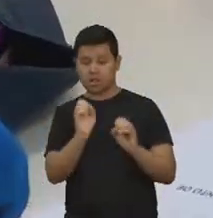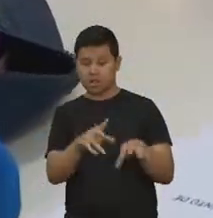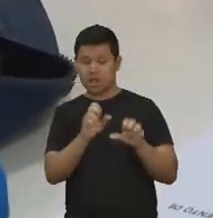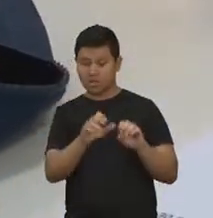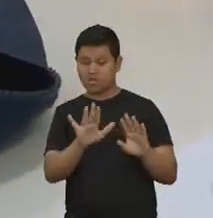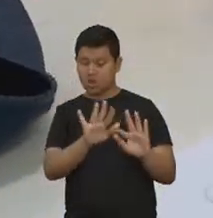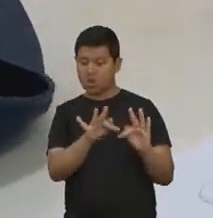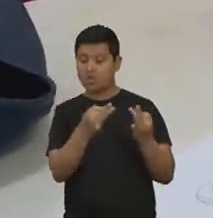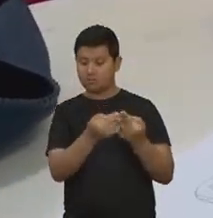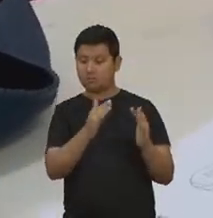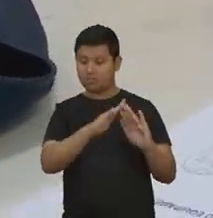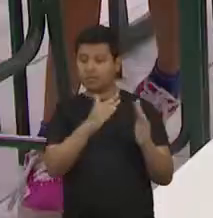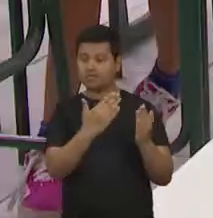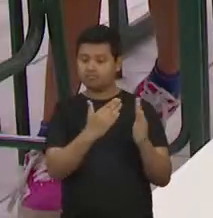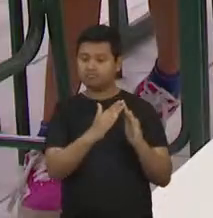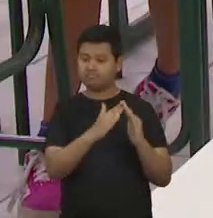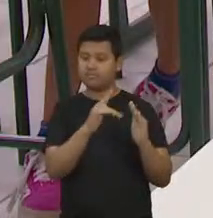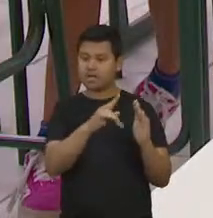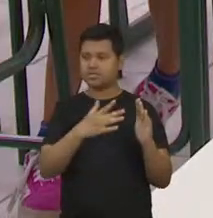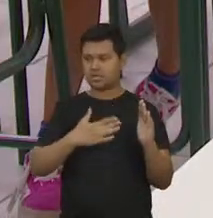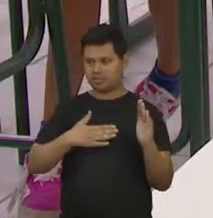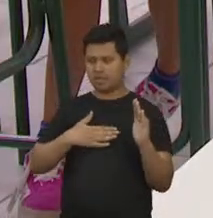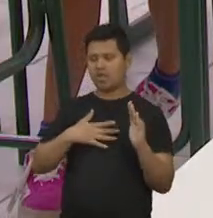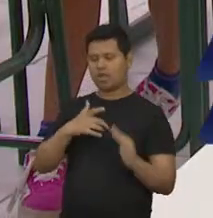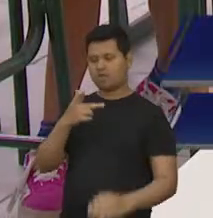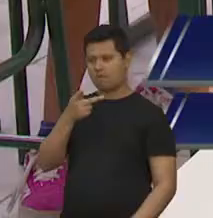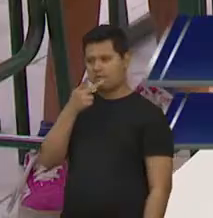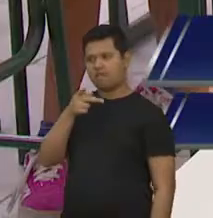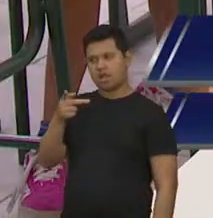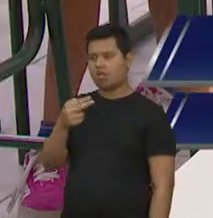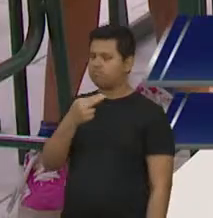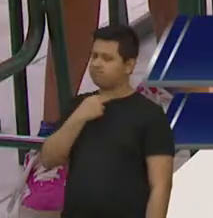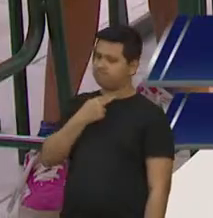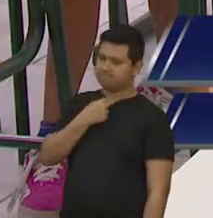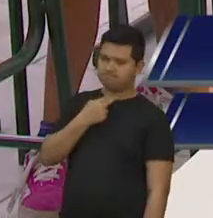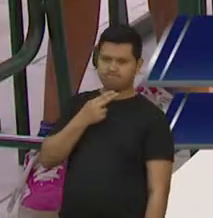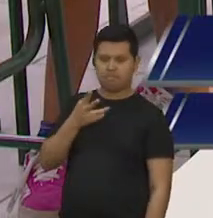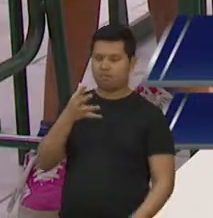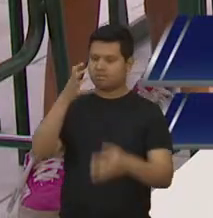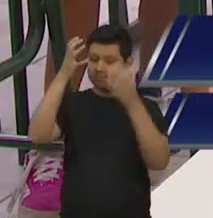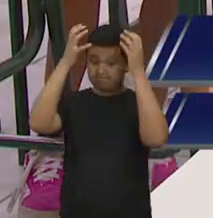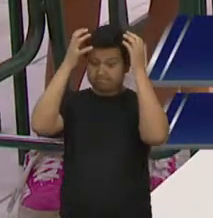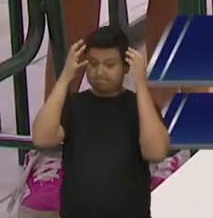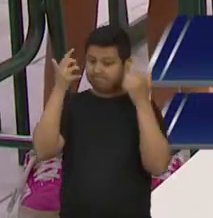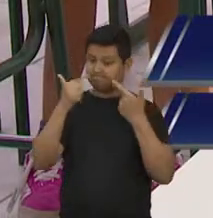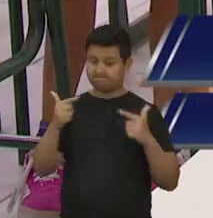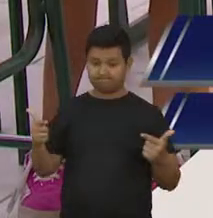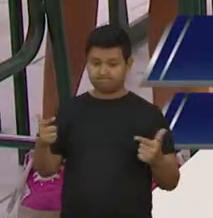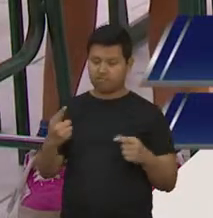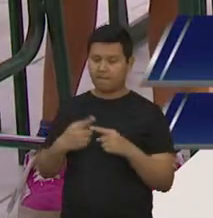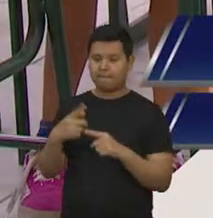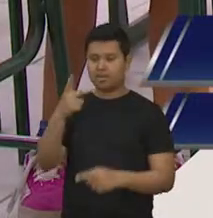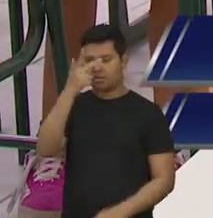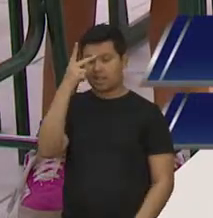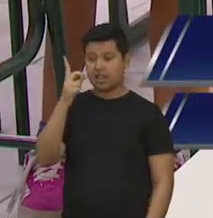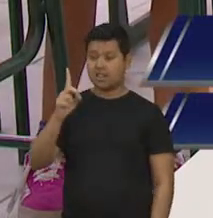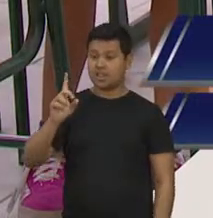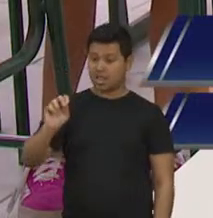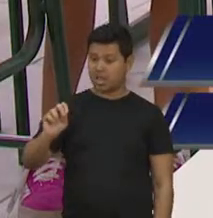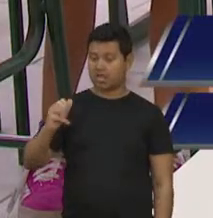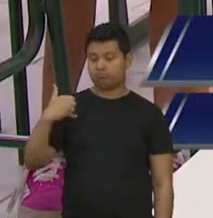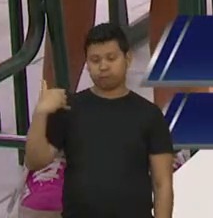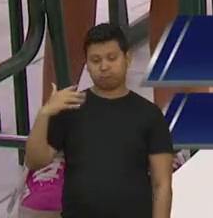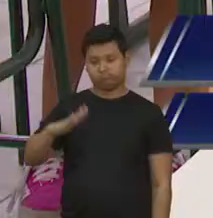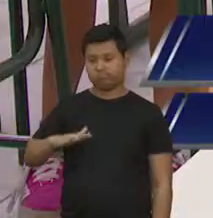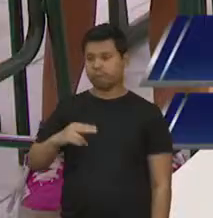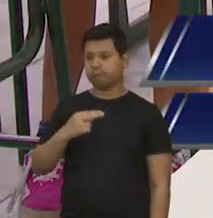adultos sobre os perigos no trânsito. Eu vou falar que não pode andar sem capacete, que pessoa com menos de 10 anos não pode,